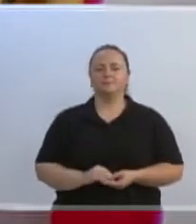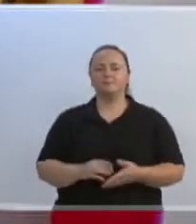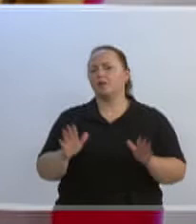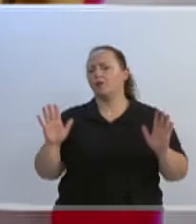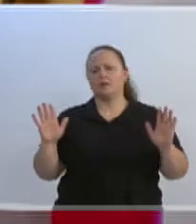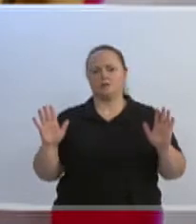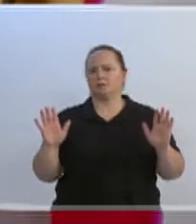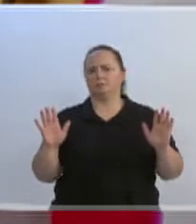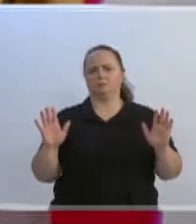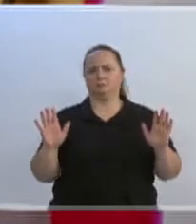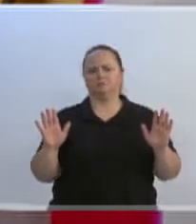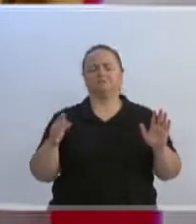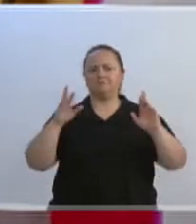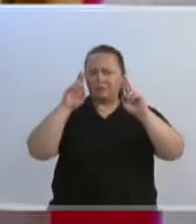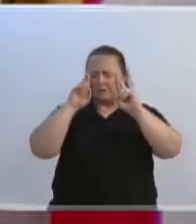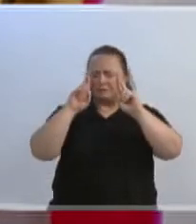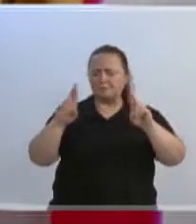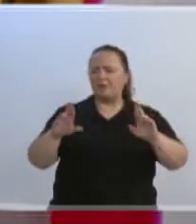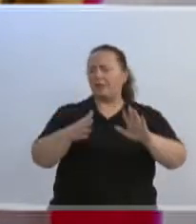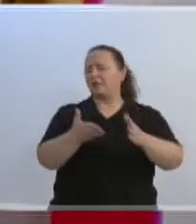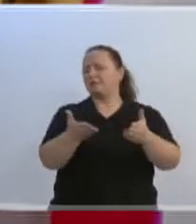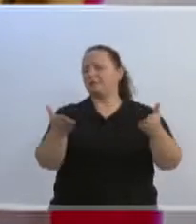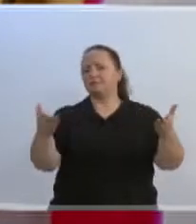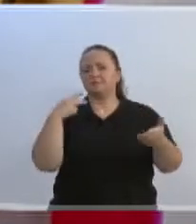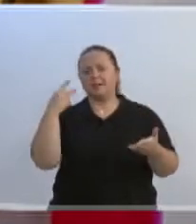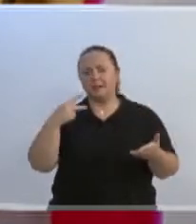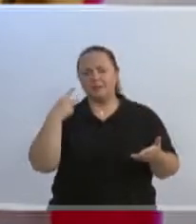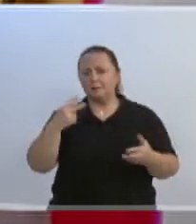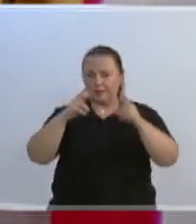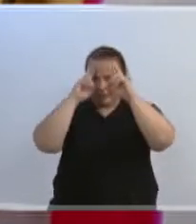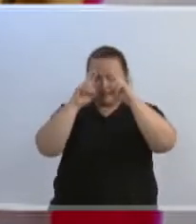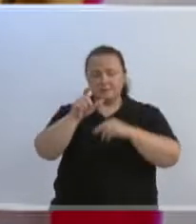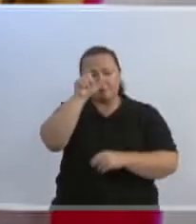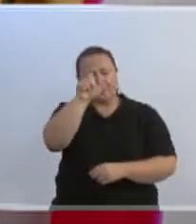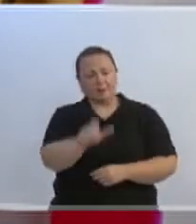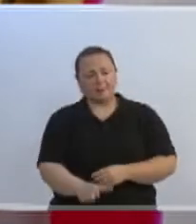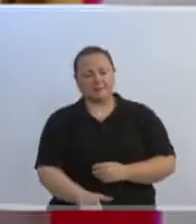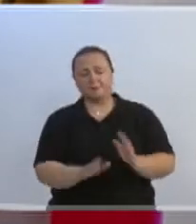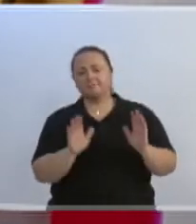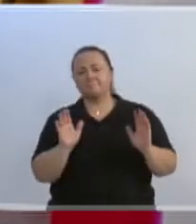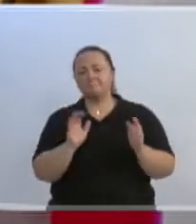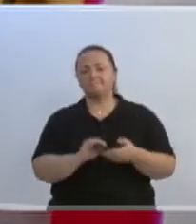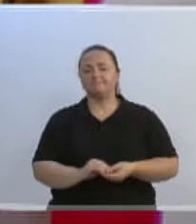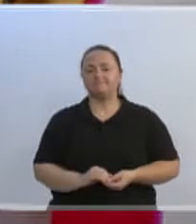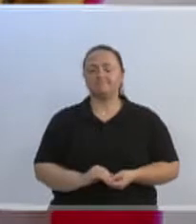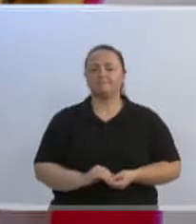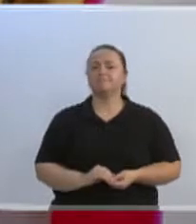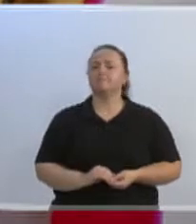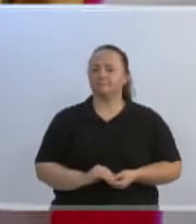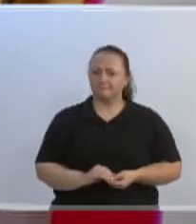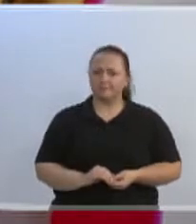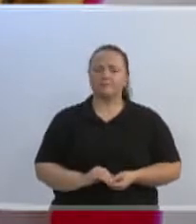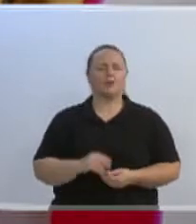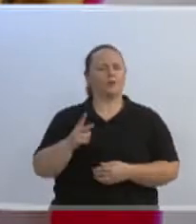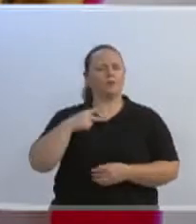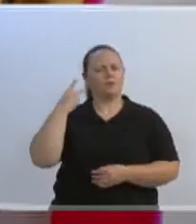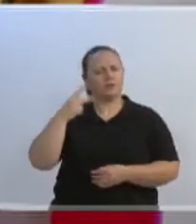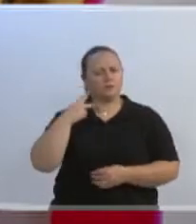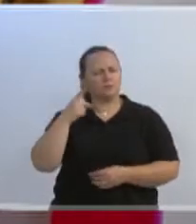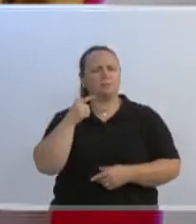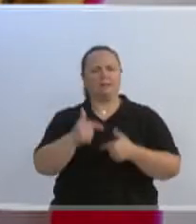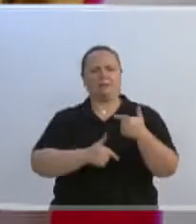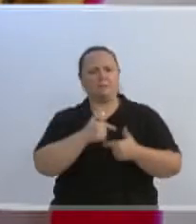isso. Na verdade, eu respeito o vereador, eu respeito Vossa Excelência. Vossa Excelência tem sido um vereador que trabalha, que